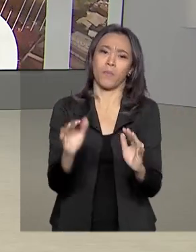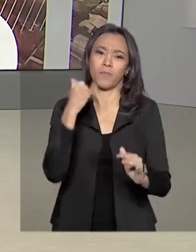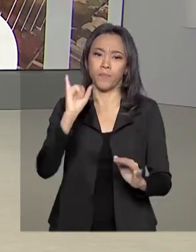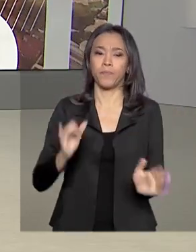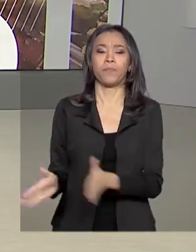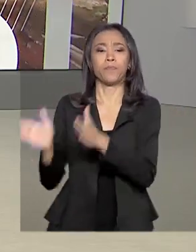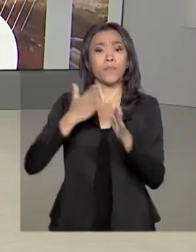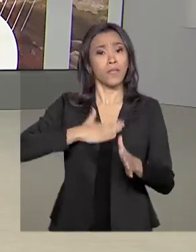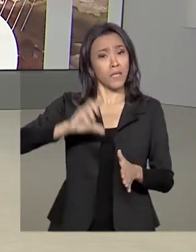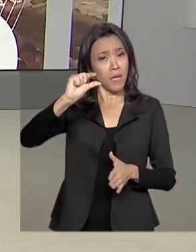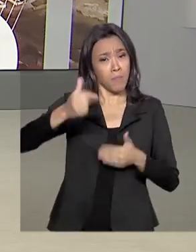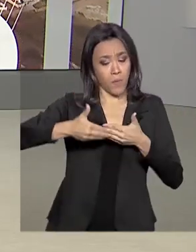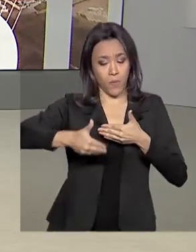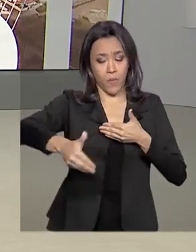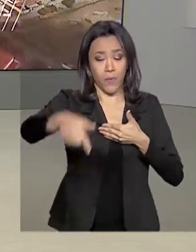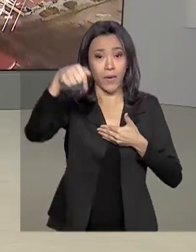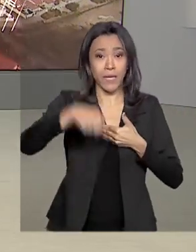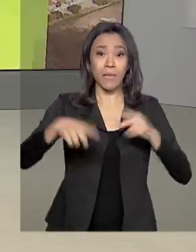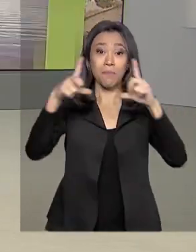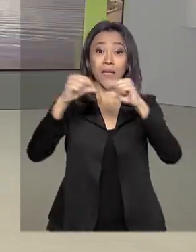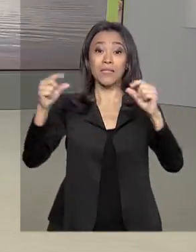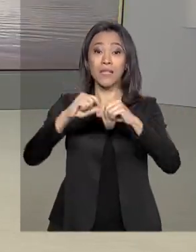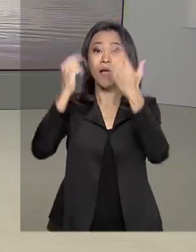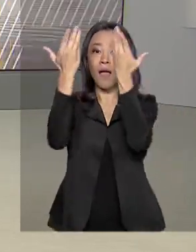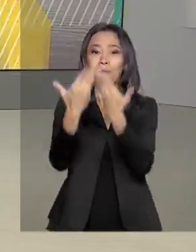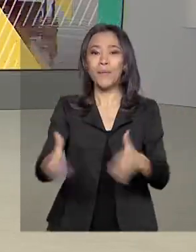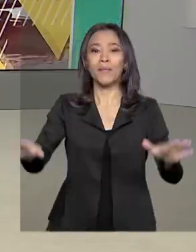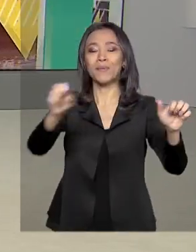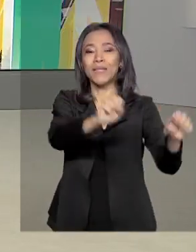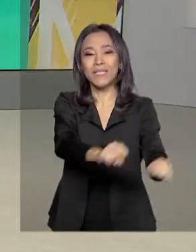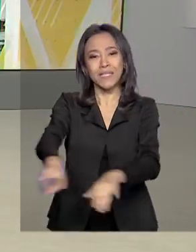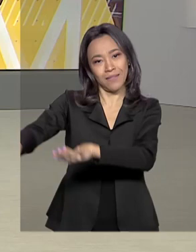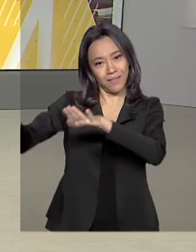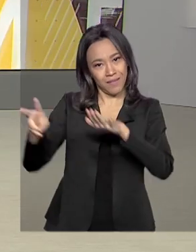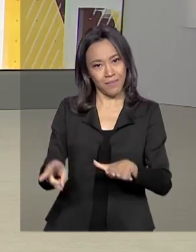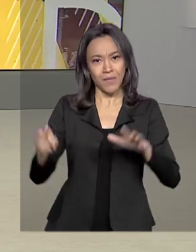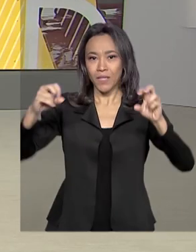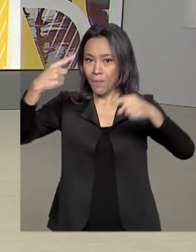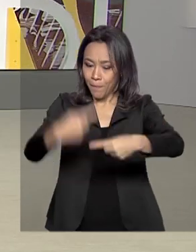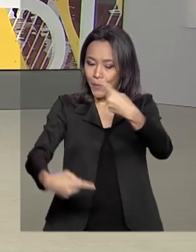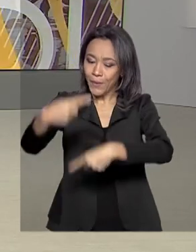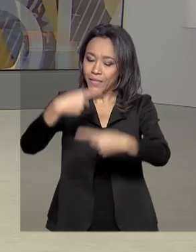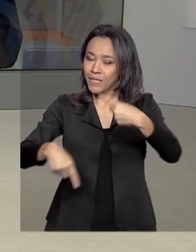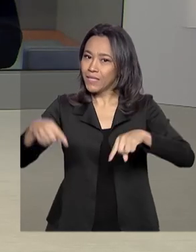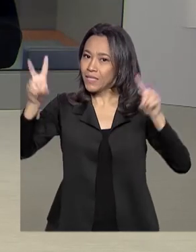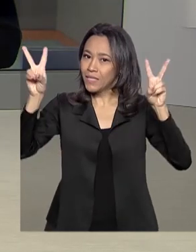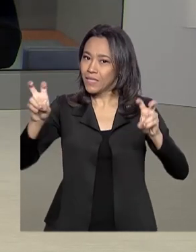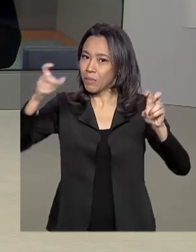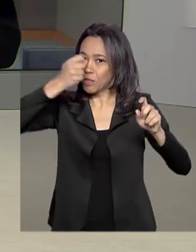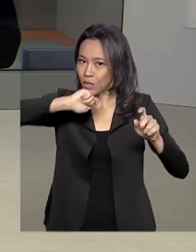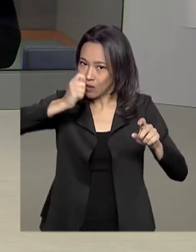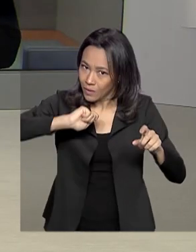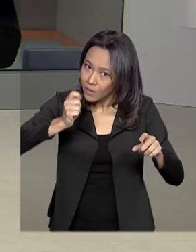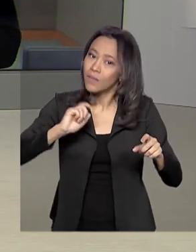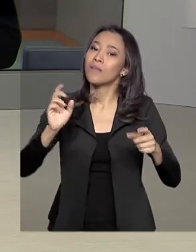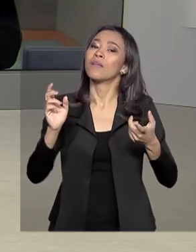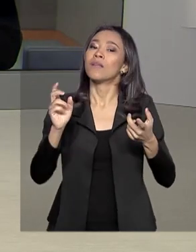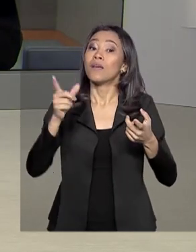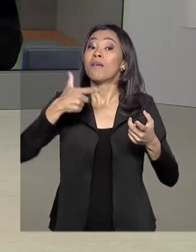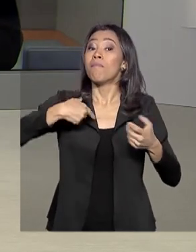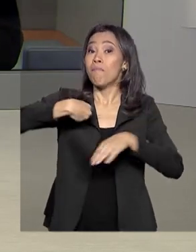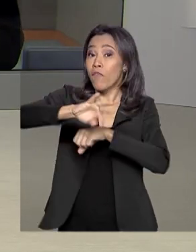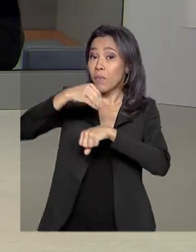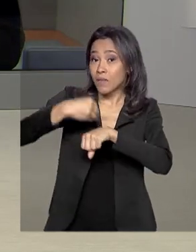E daqui a pouco ocorre aqui em Brasília a abertura da Semana Nacional de Políticas sobre Drogas. E quem tem mais informações para a gente ao vivo é